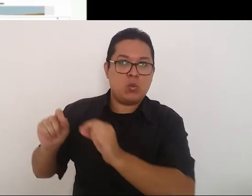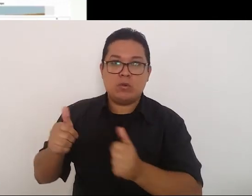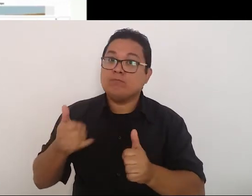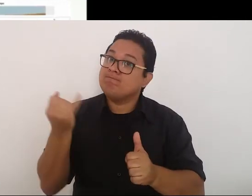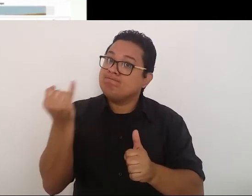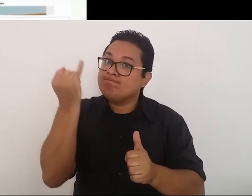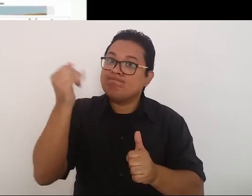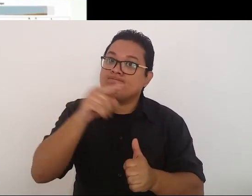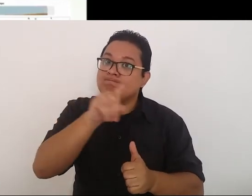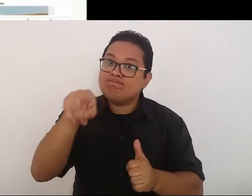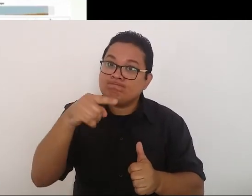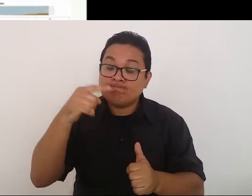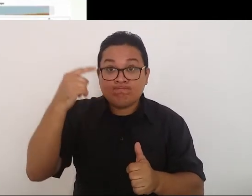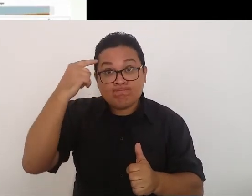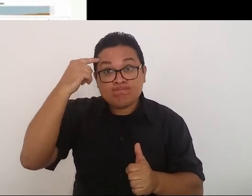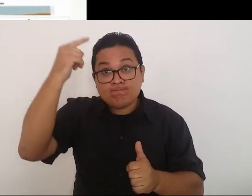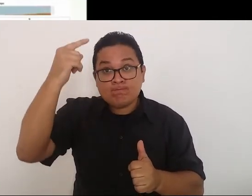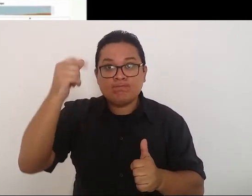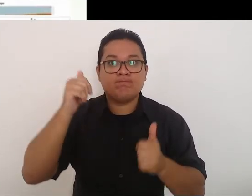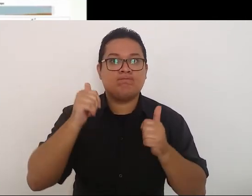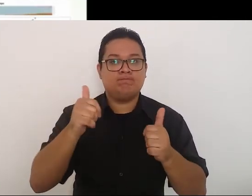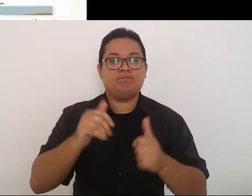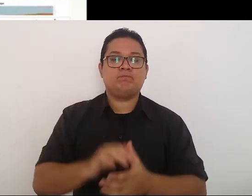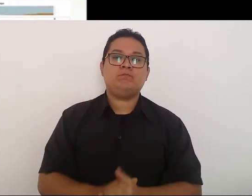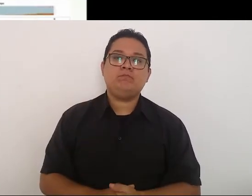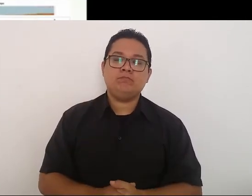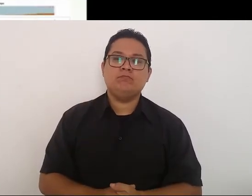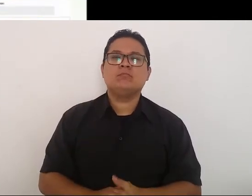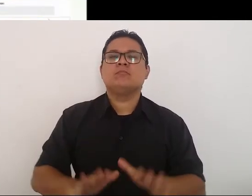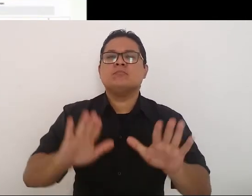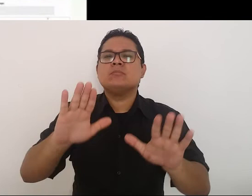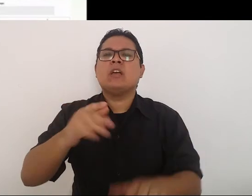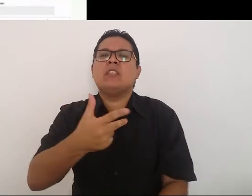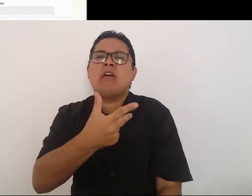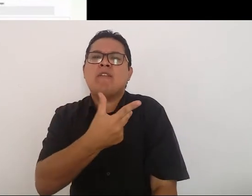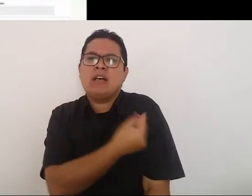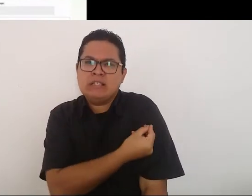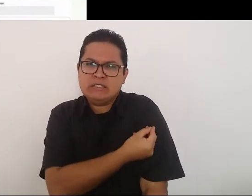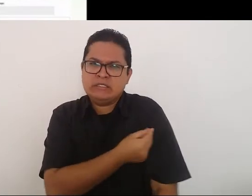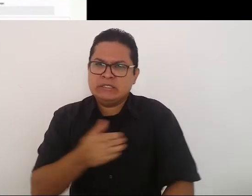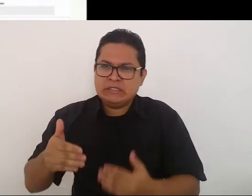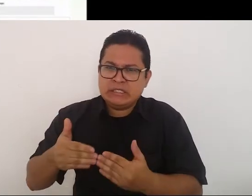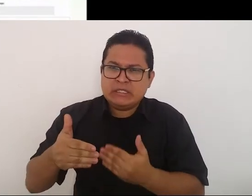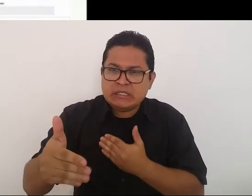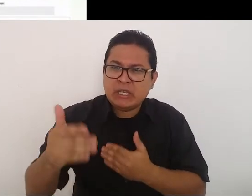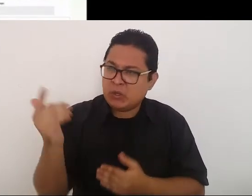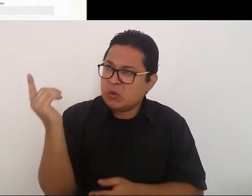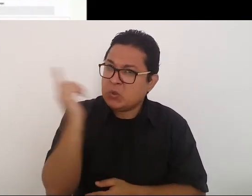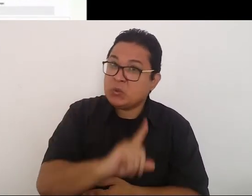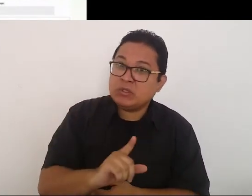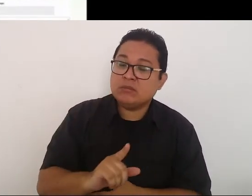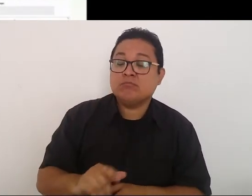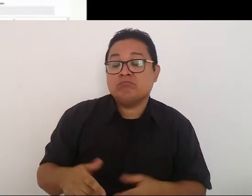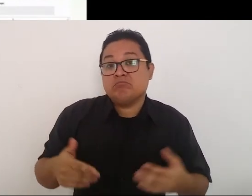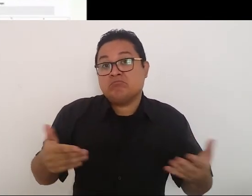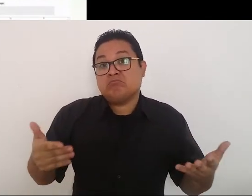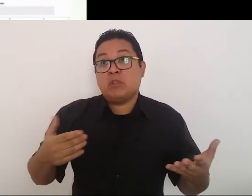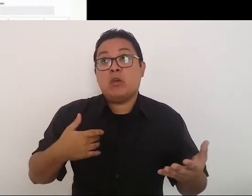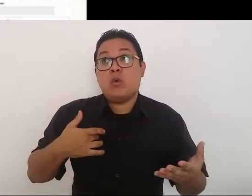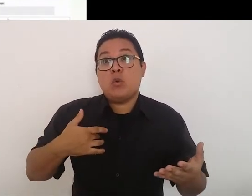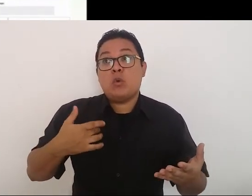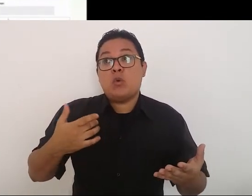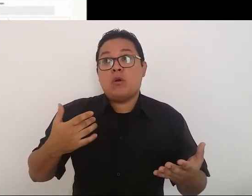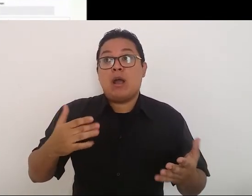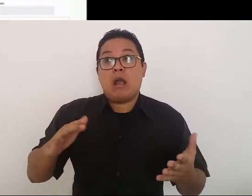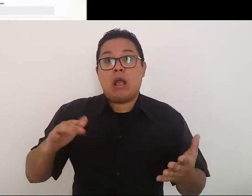muito importante isso. Professor, e vacina, professor? Olha, se a gente conseguir uma vacina em tempo